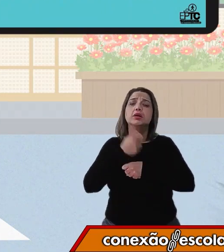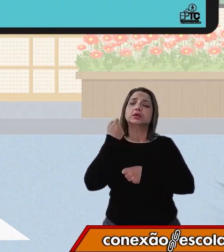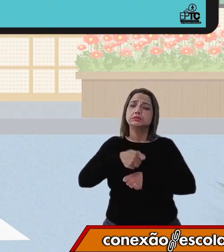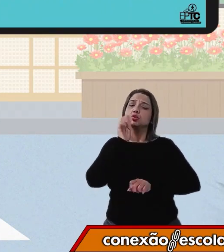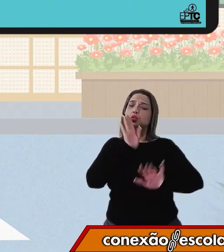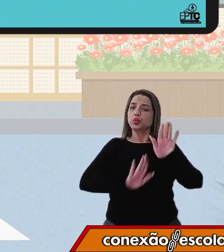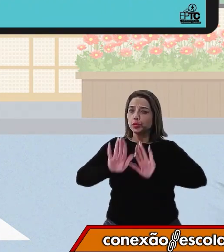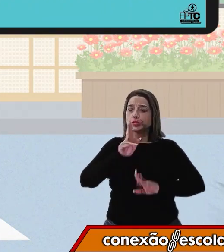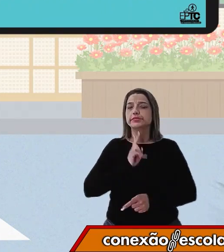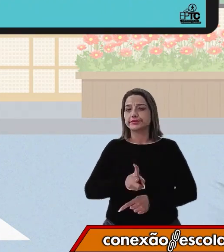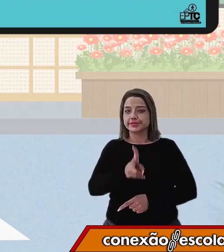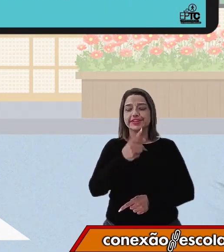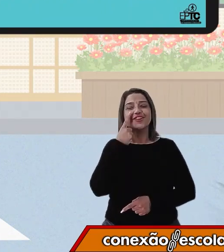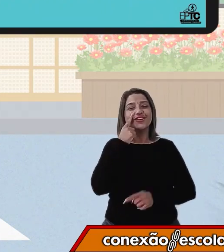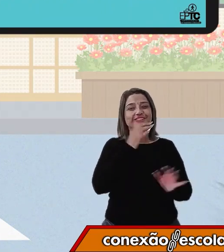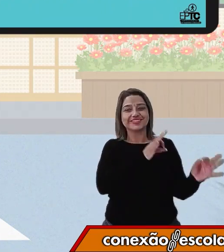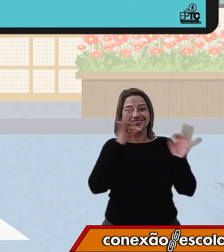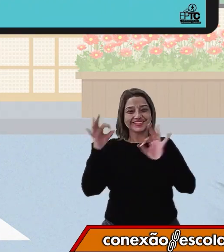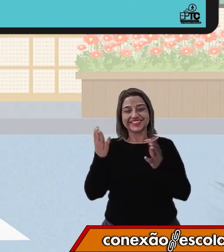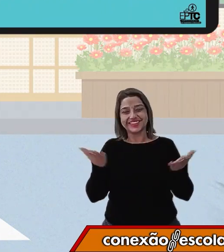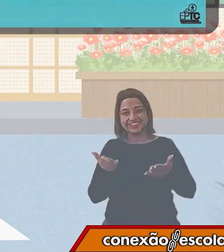vamos ver